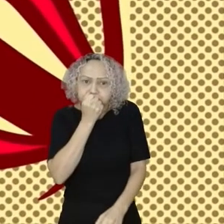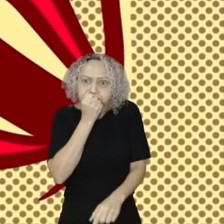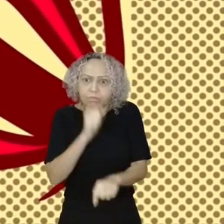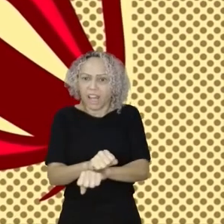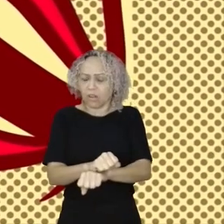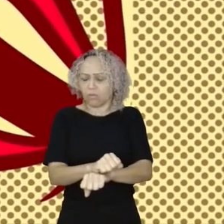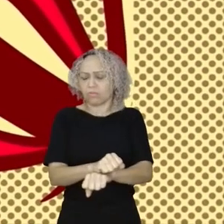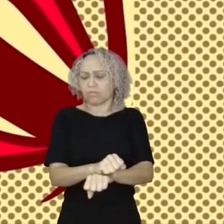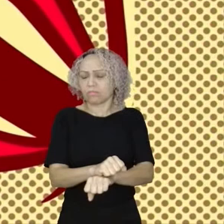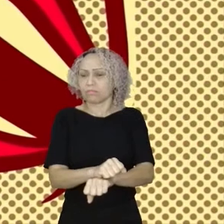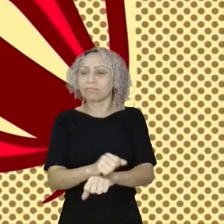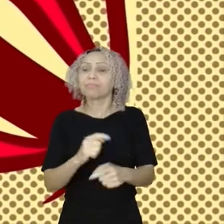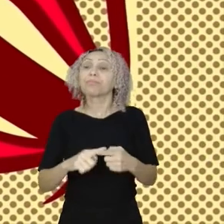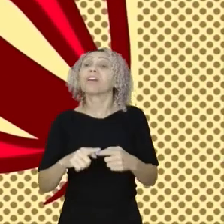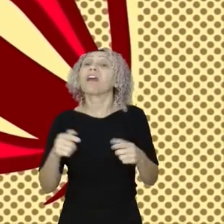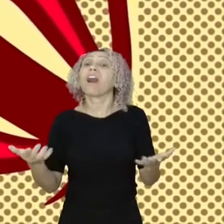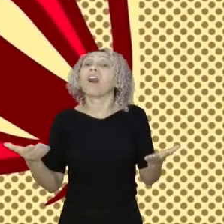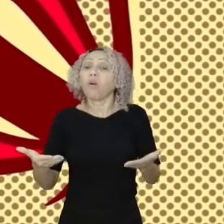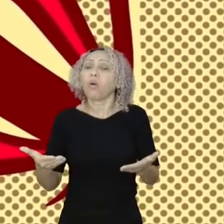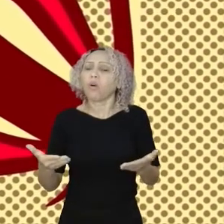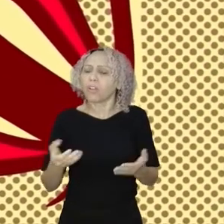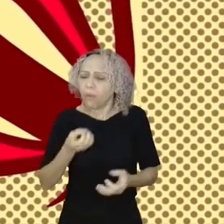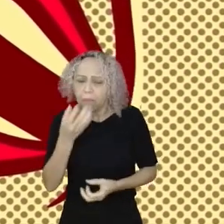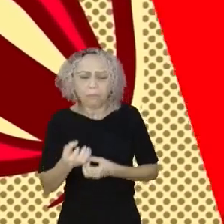agora eu vou falar.